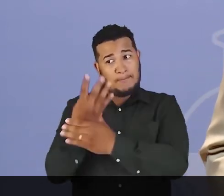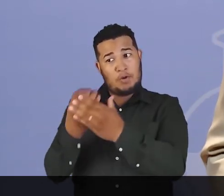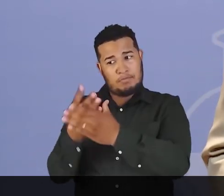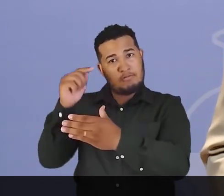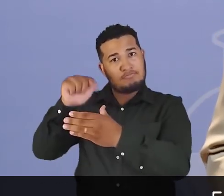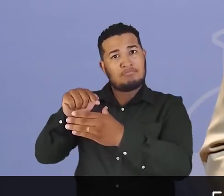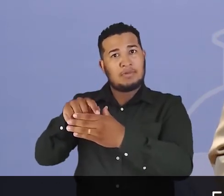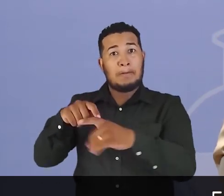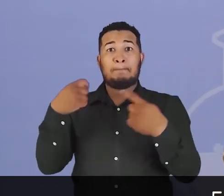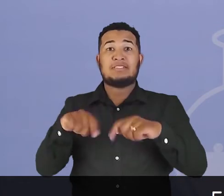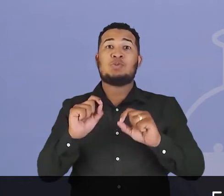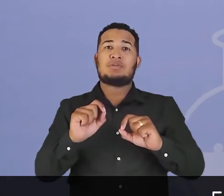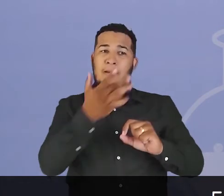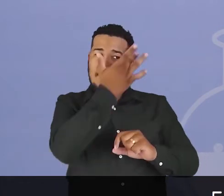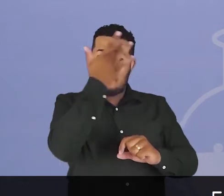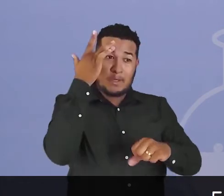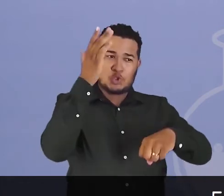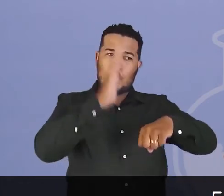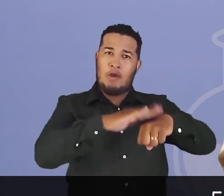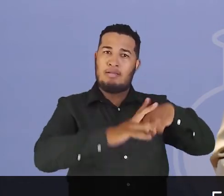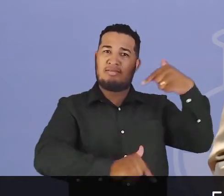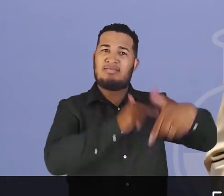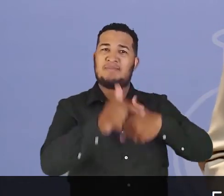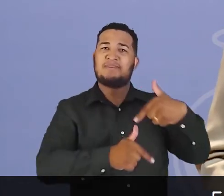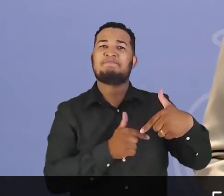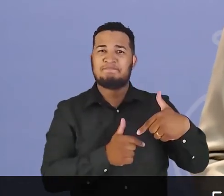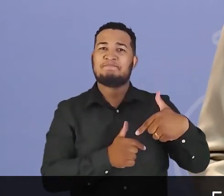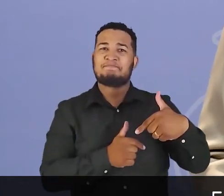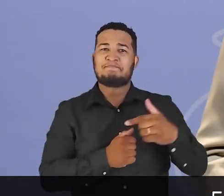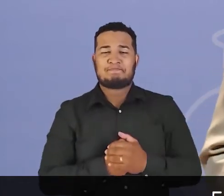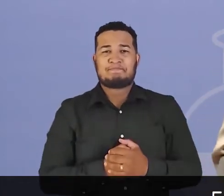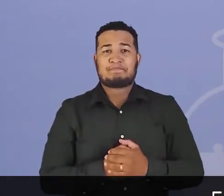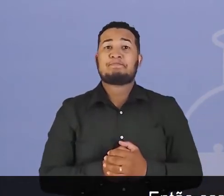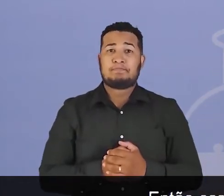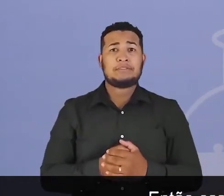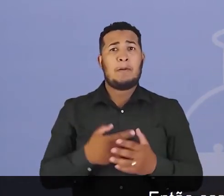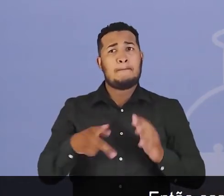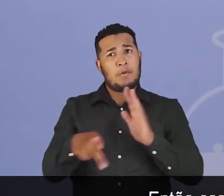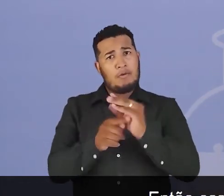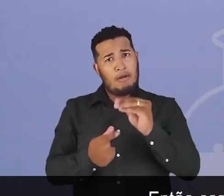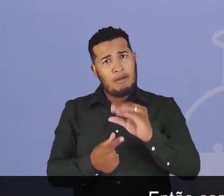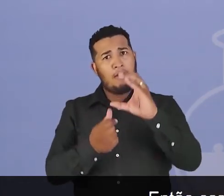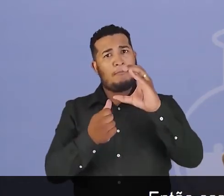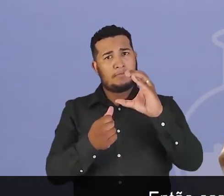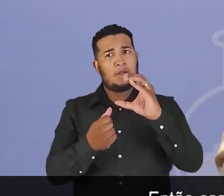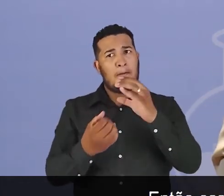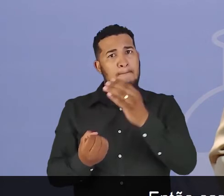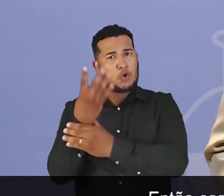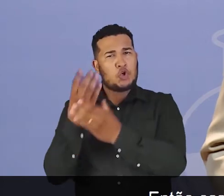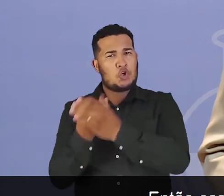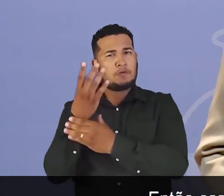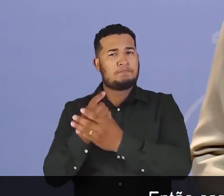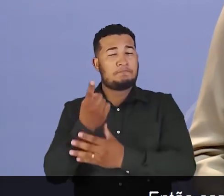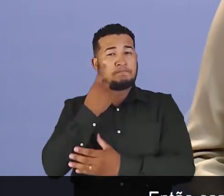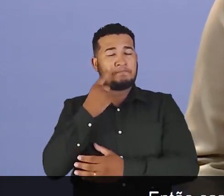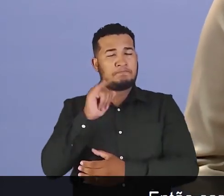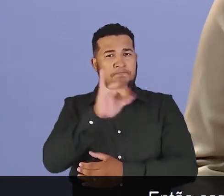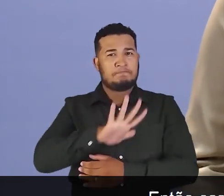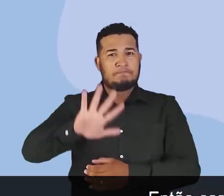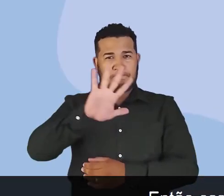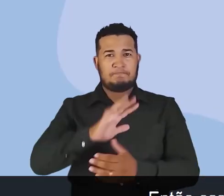algo. E essa produção de algo vai precisar de mão de obra. Bom, então esse fluxo de capital